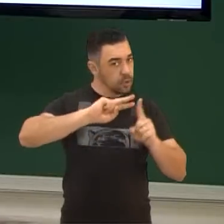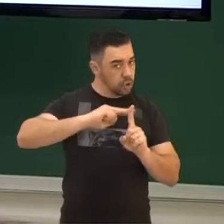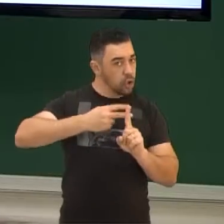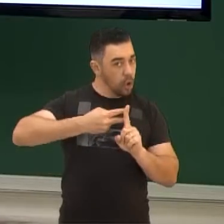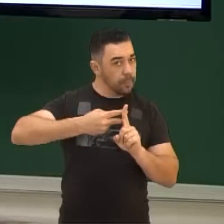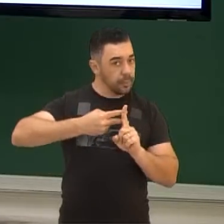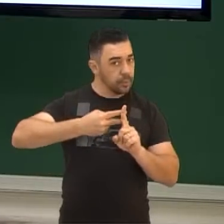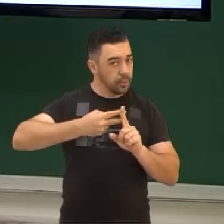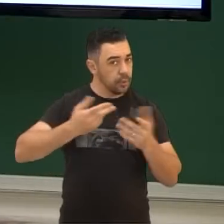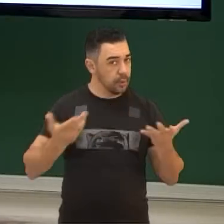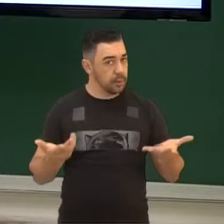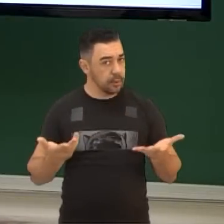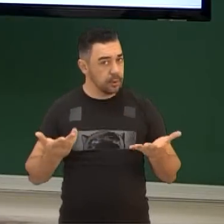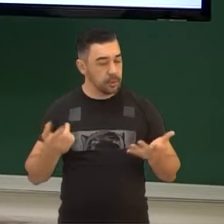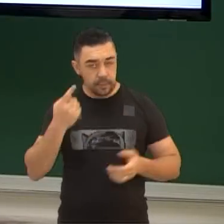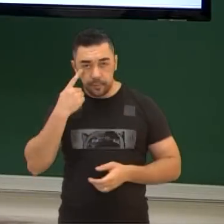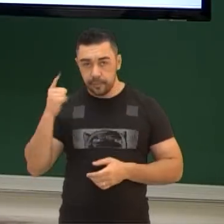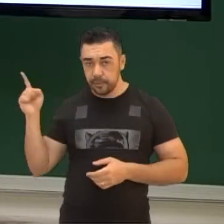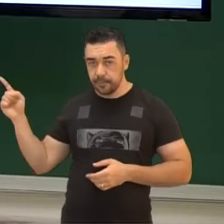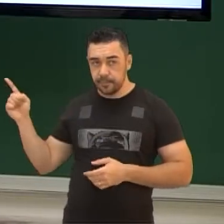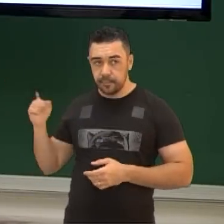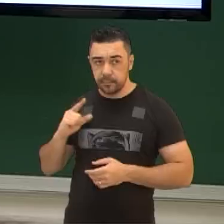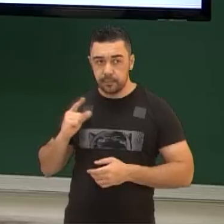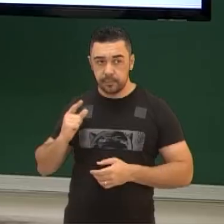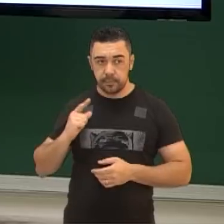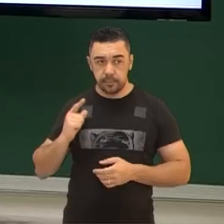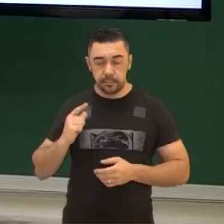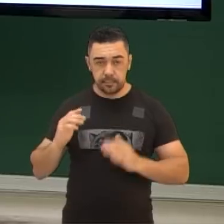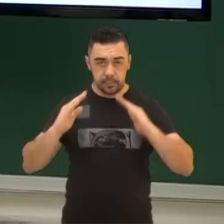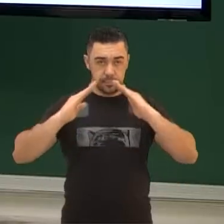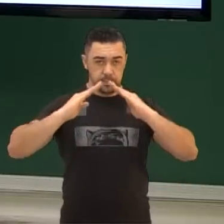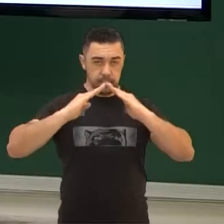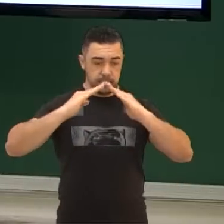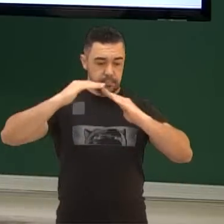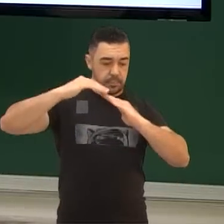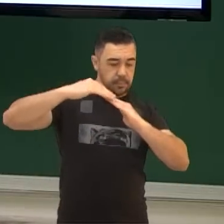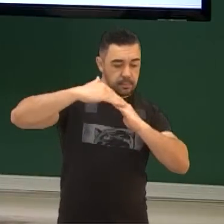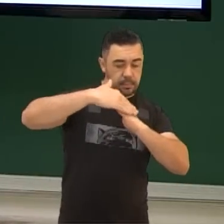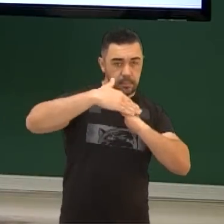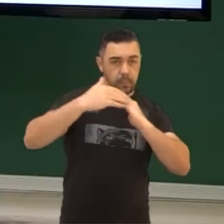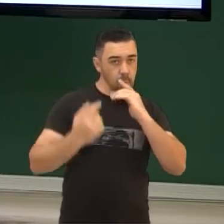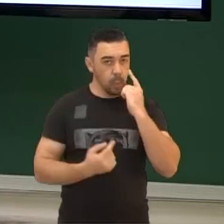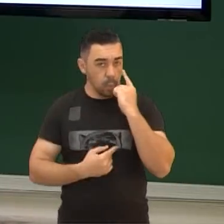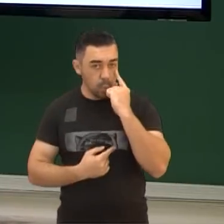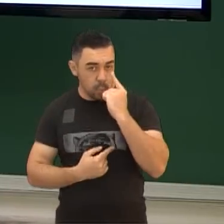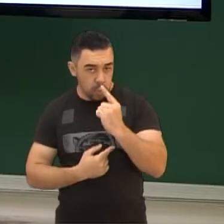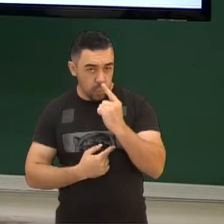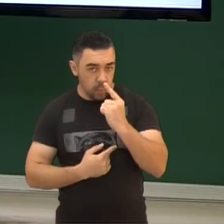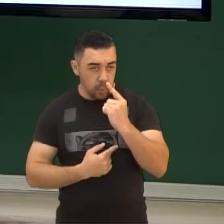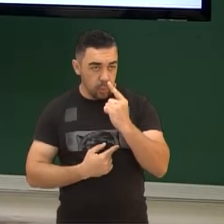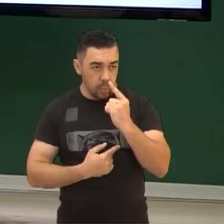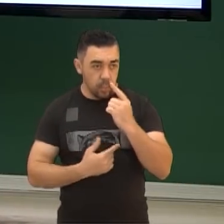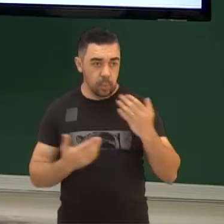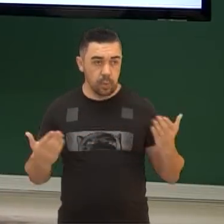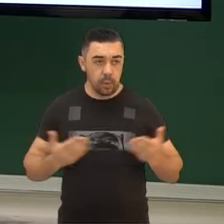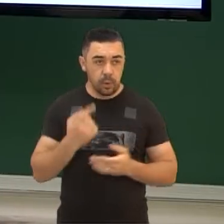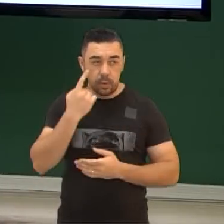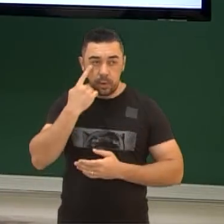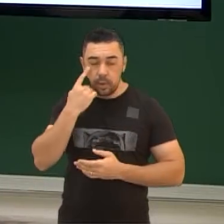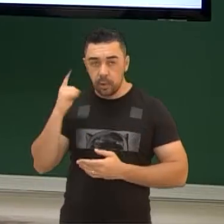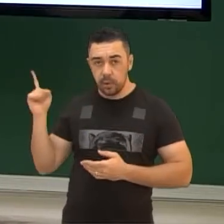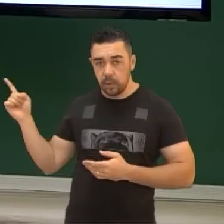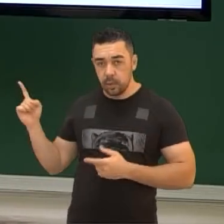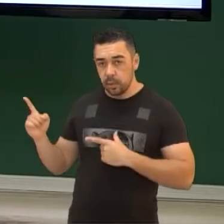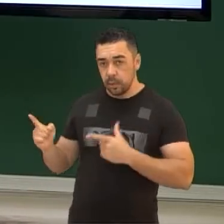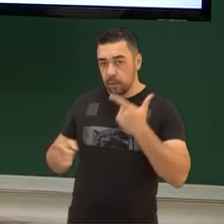também. Então, olha aqui. Aqui eu tinha 1 no telhadinho, né? Tinha um quadradinho, né? Ali, certo? Porque